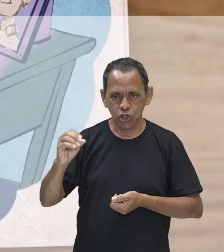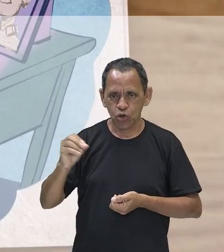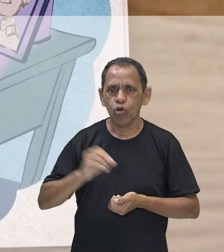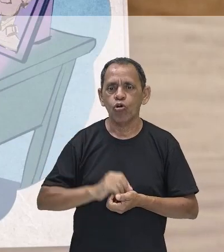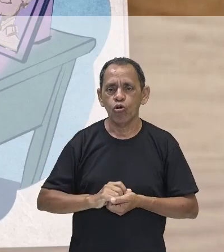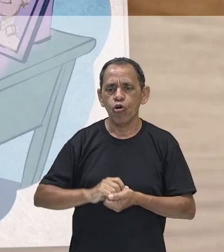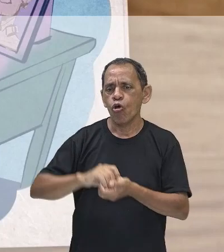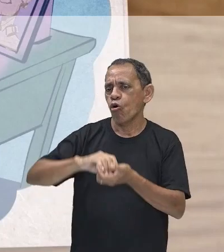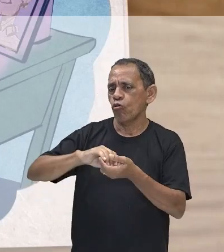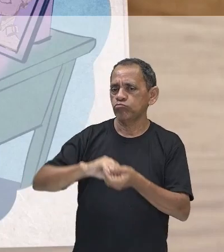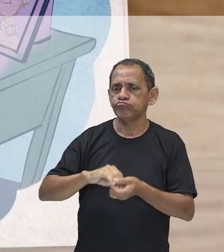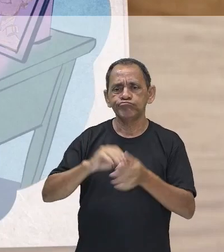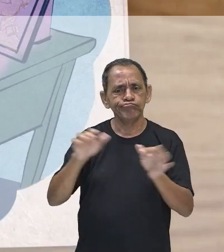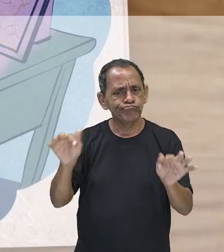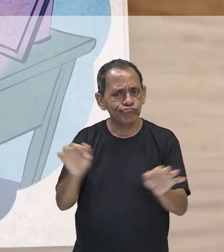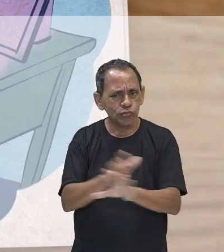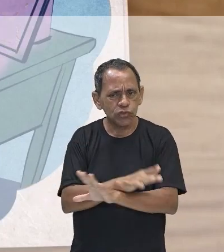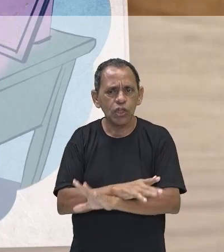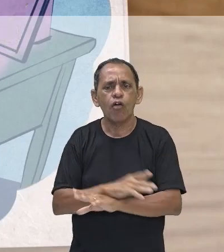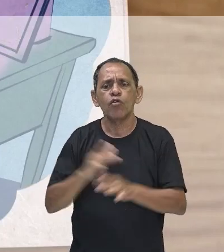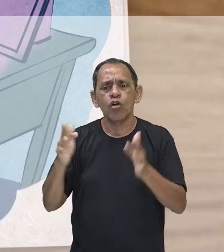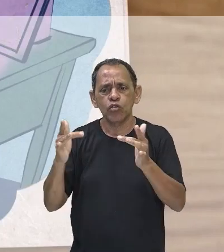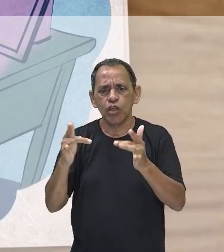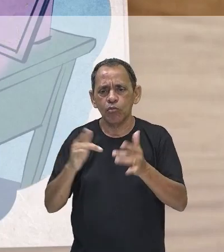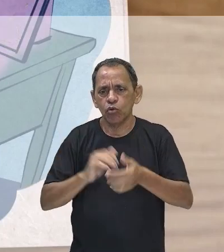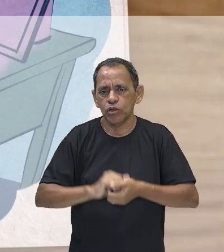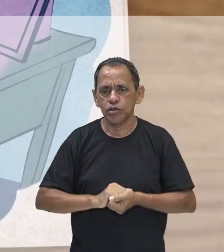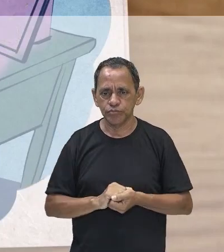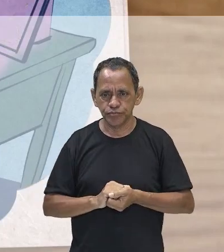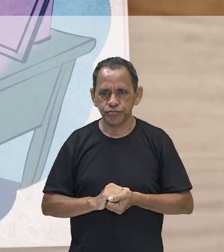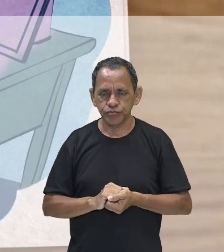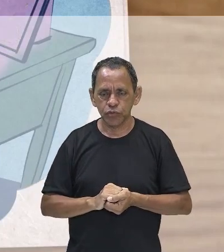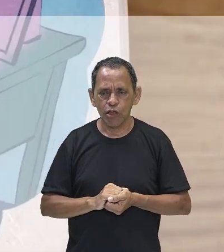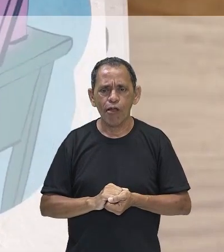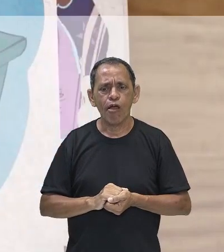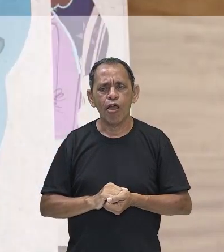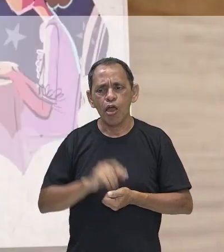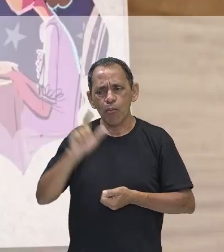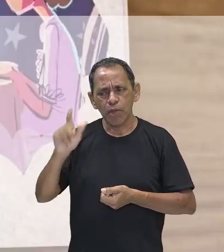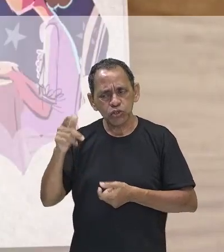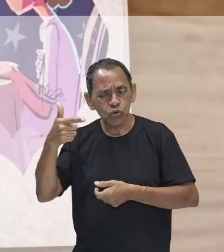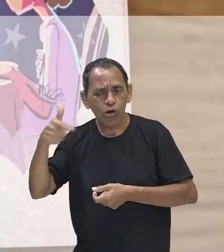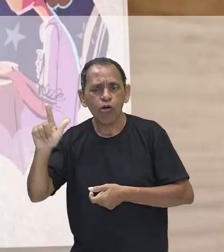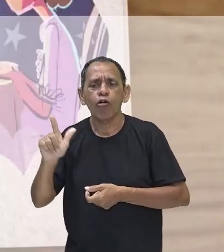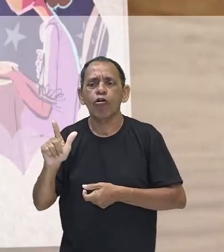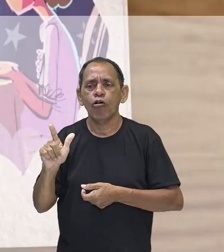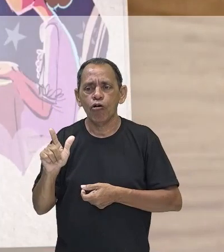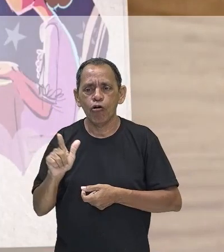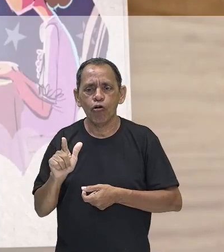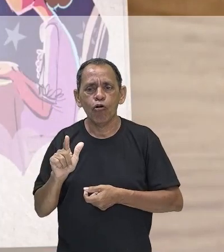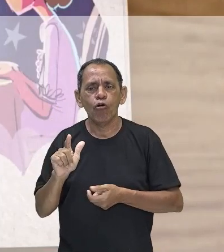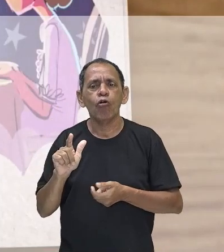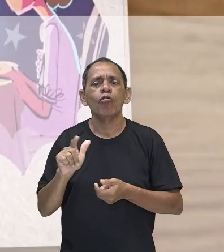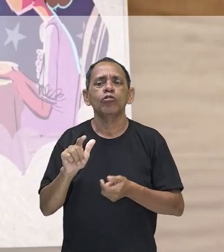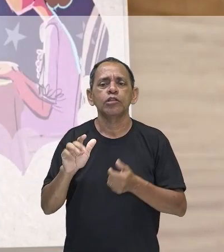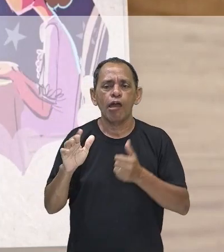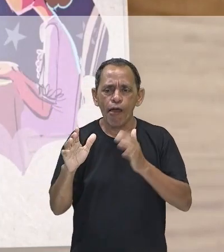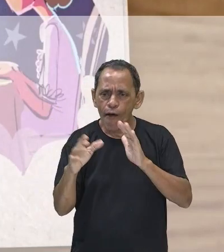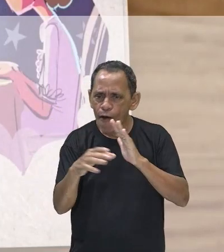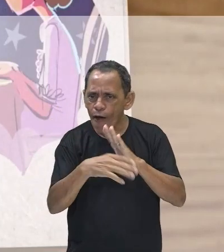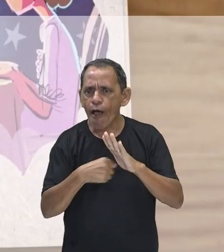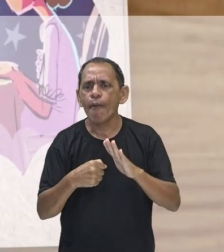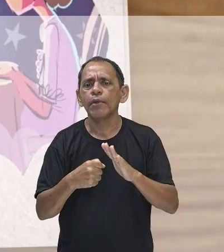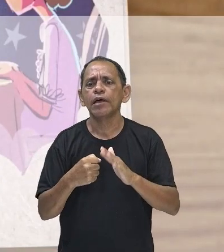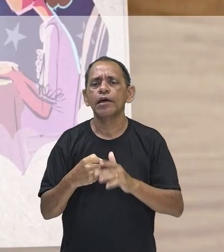ao contrário de Macabea, bonita e esperta, rouba seu namorado. Quando vai a cartomante, uma impostora